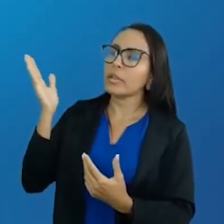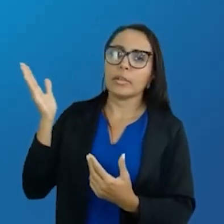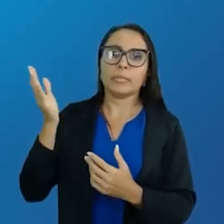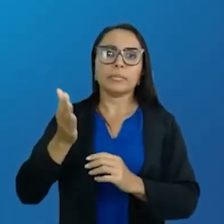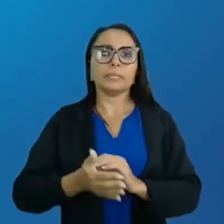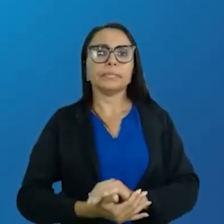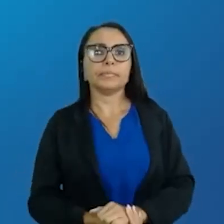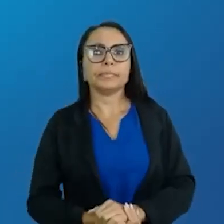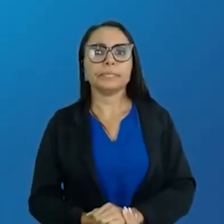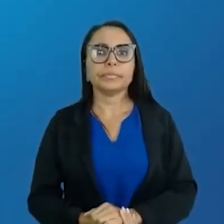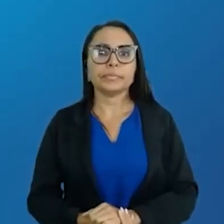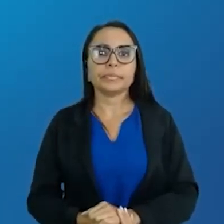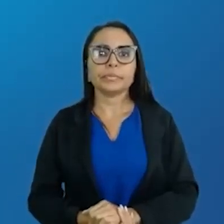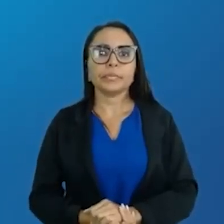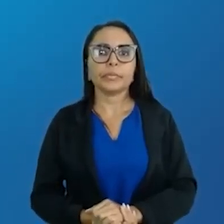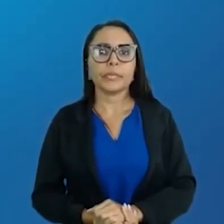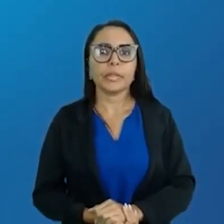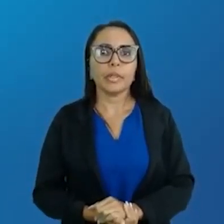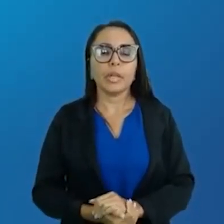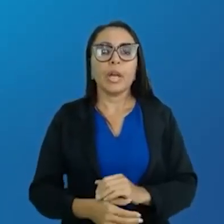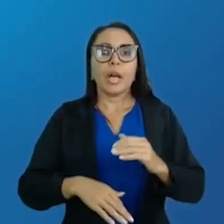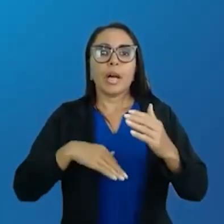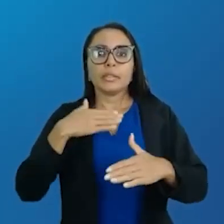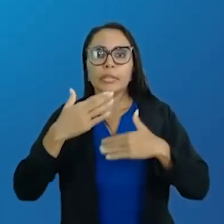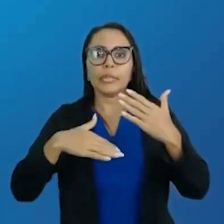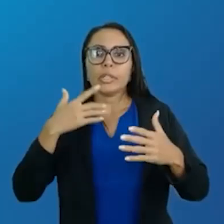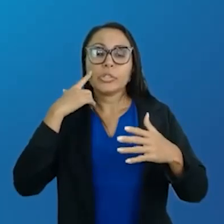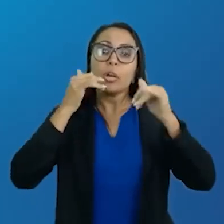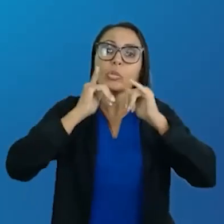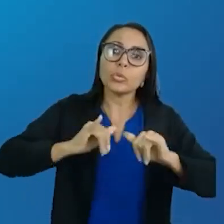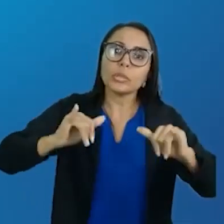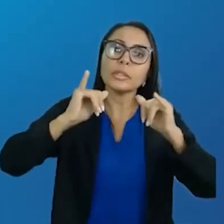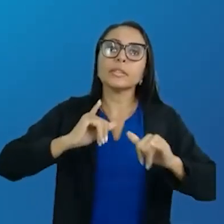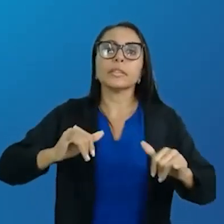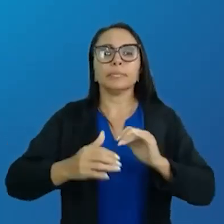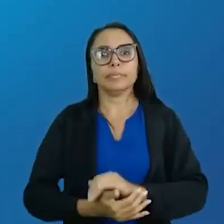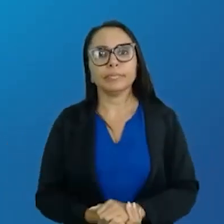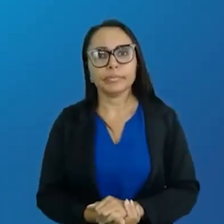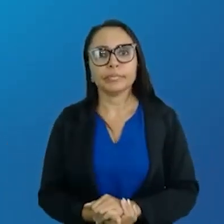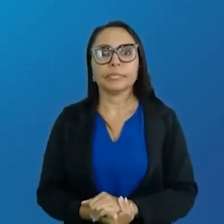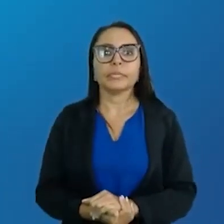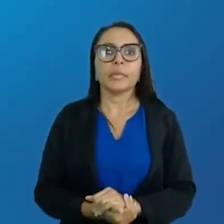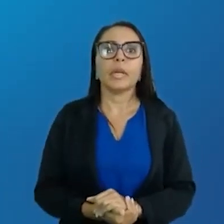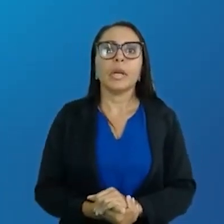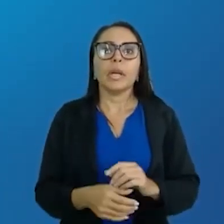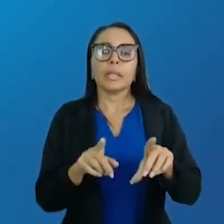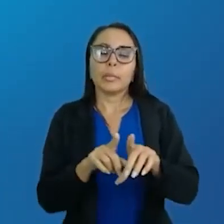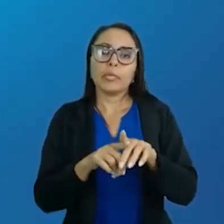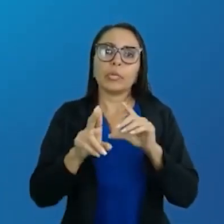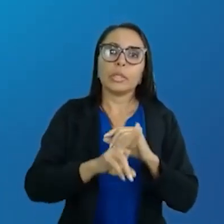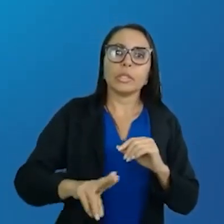entendi. A semelhança está através das cores das notícias, que é um bom exemplo, uma boa forma também de se utilizar.